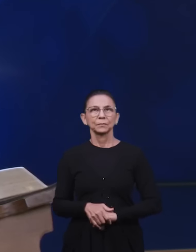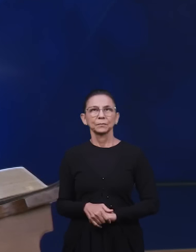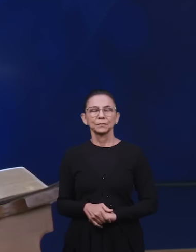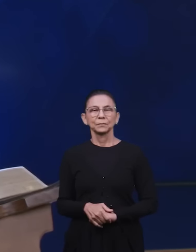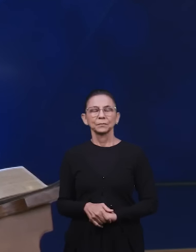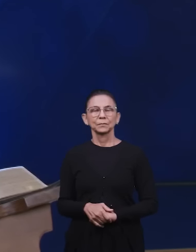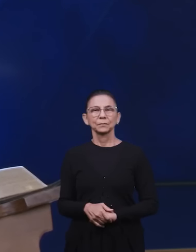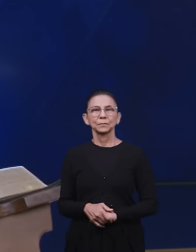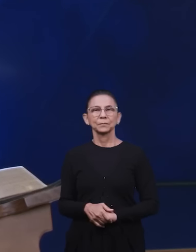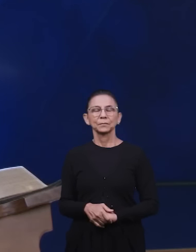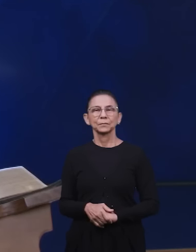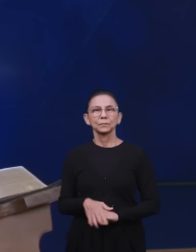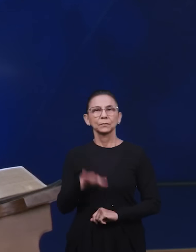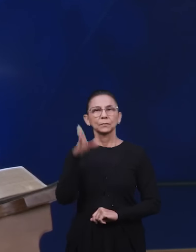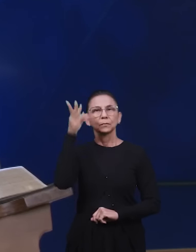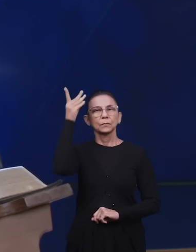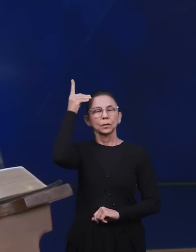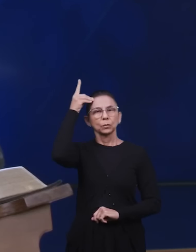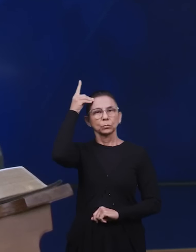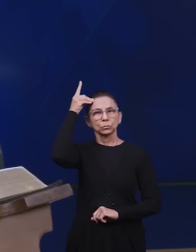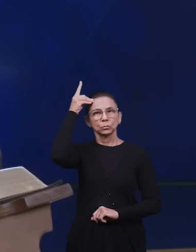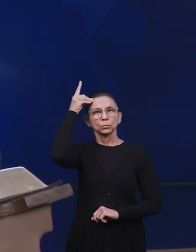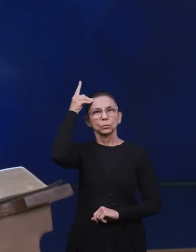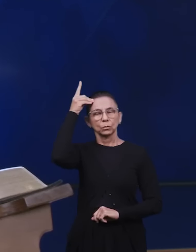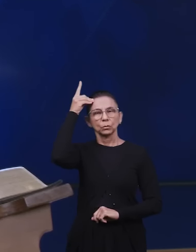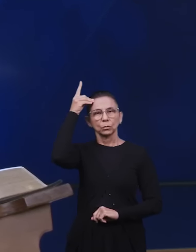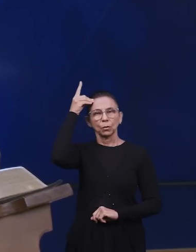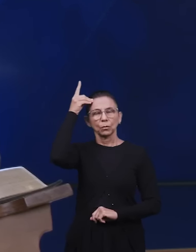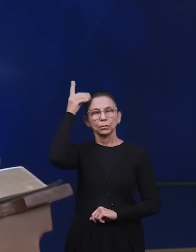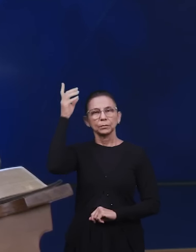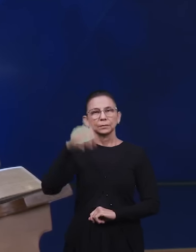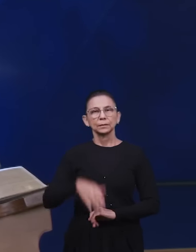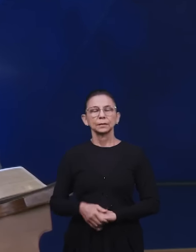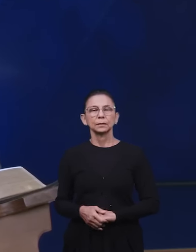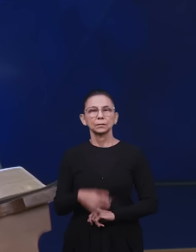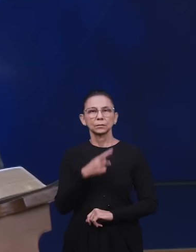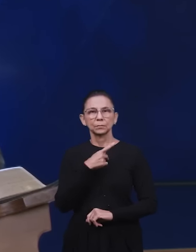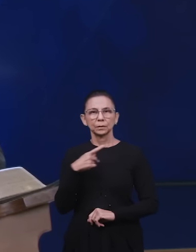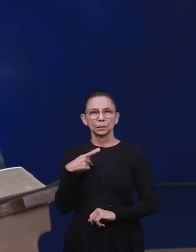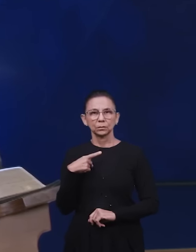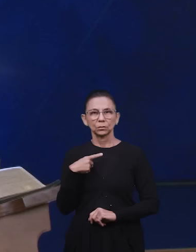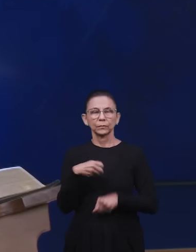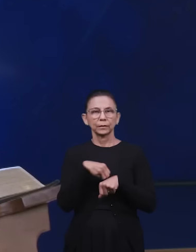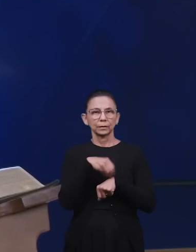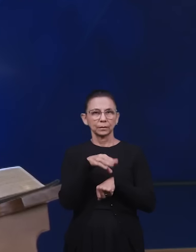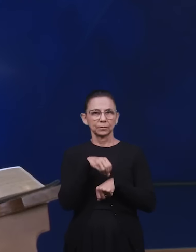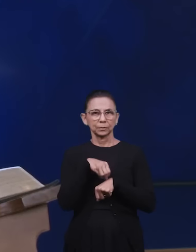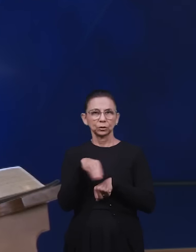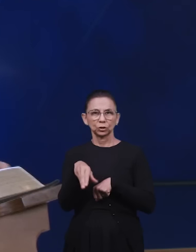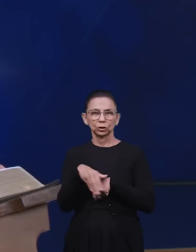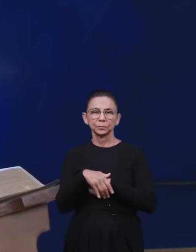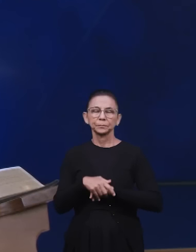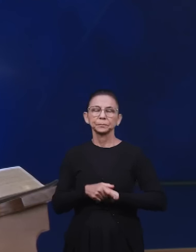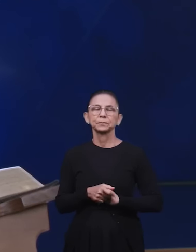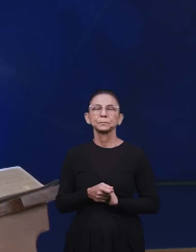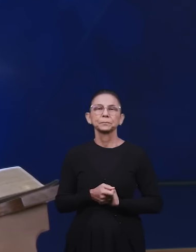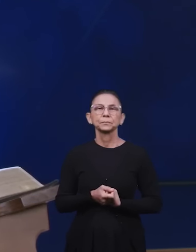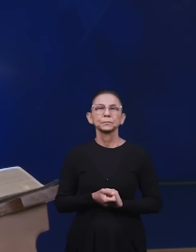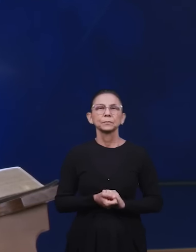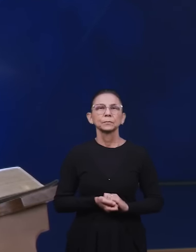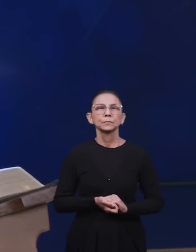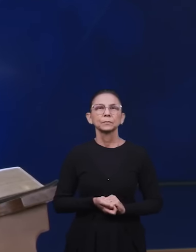vez a voz do Senhor. Um dos pastores estará lendo para nós um dom espiritual que